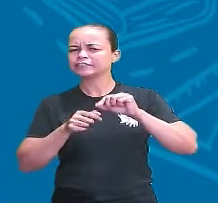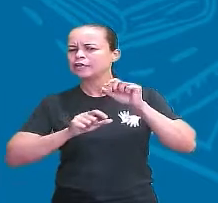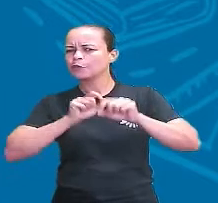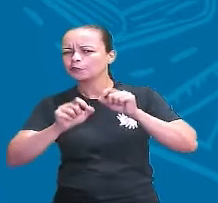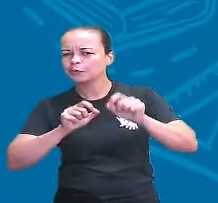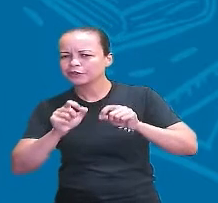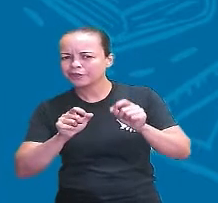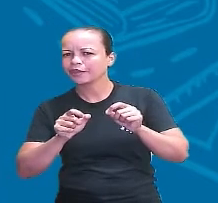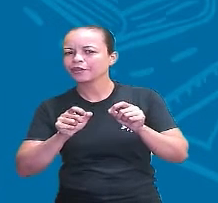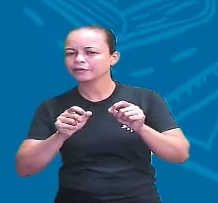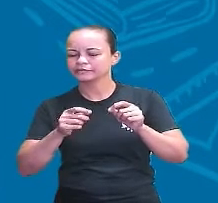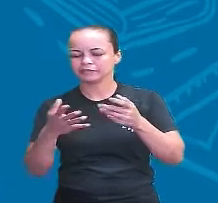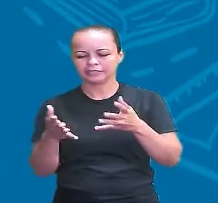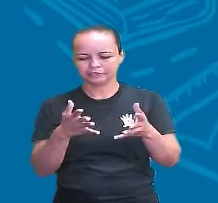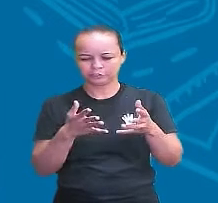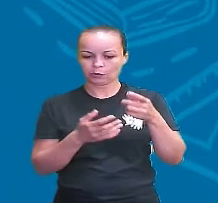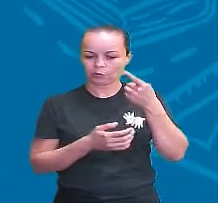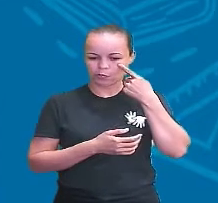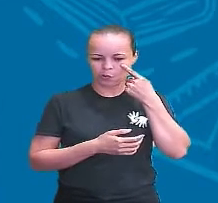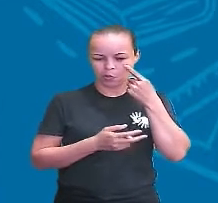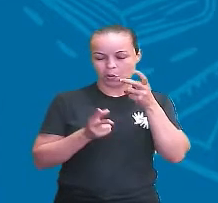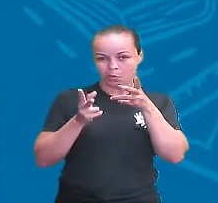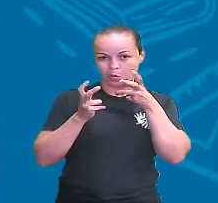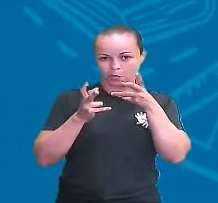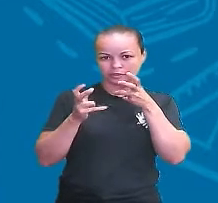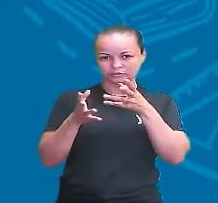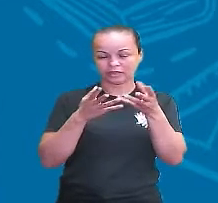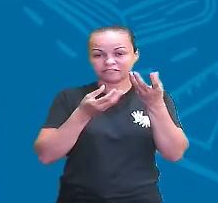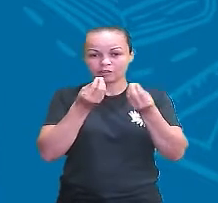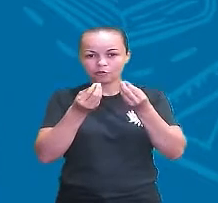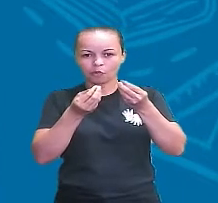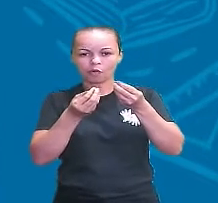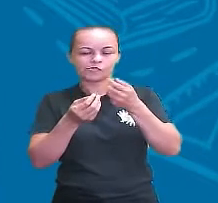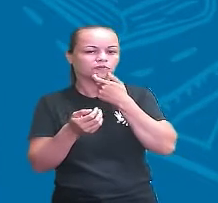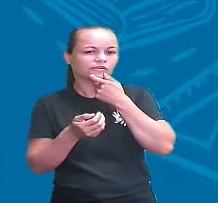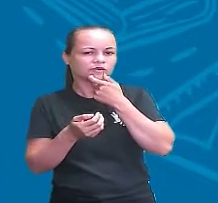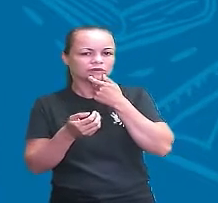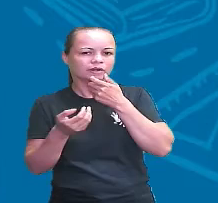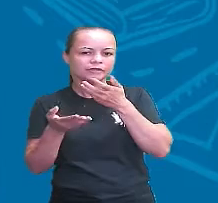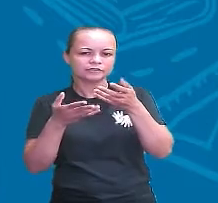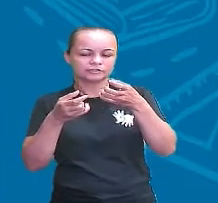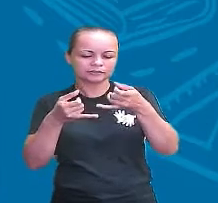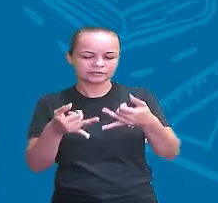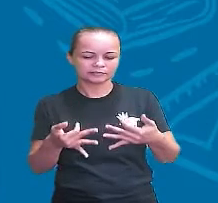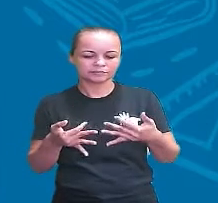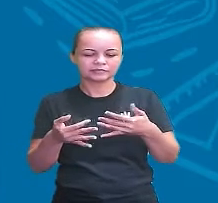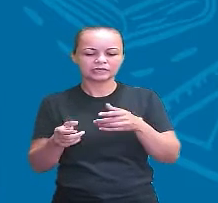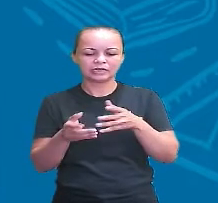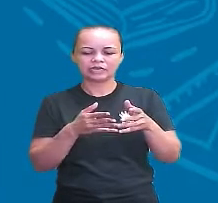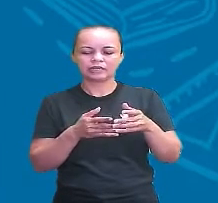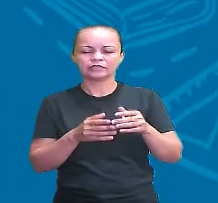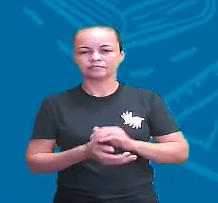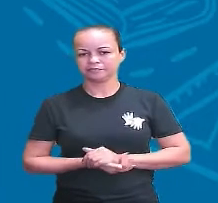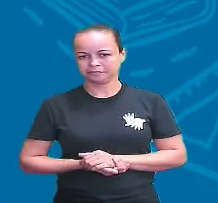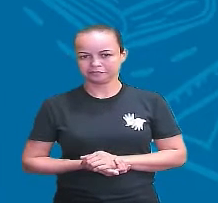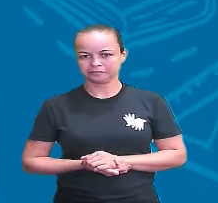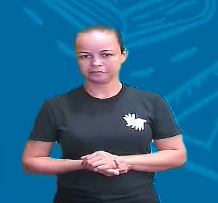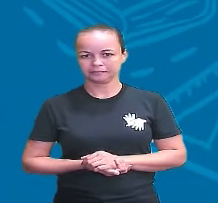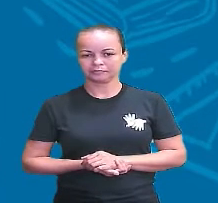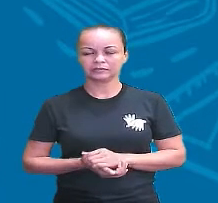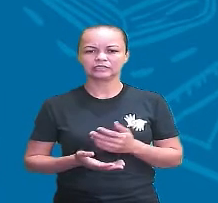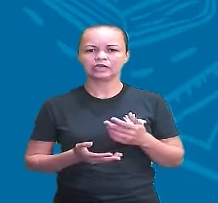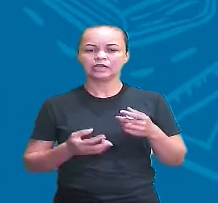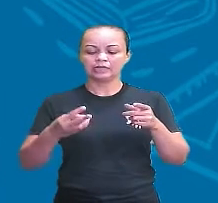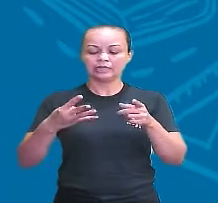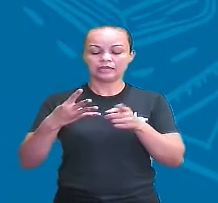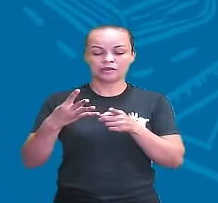ó, what are you going to do on your vacation? Então, o que você vai fazer nas suas férias? E